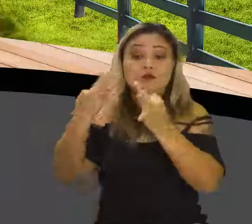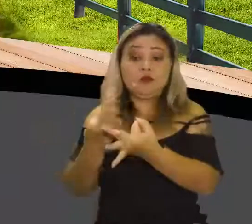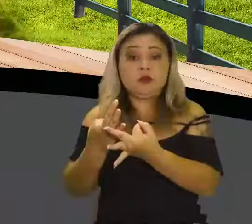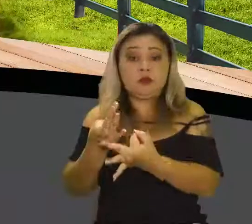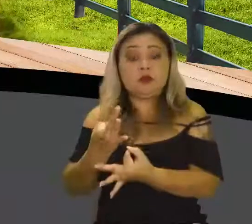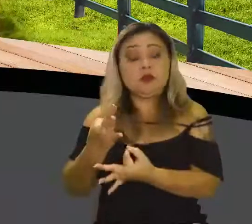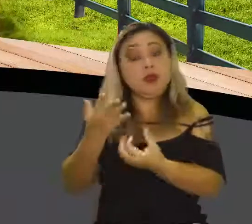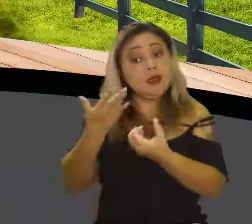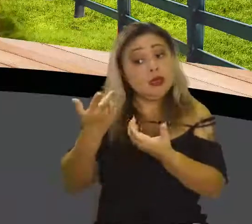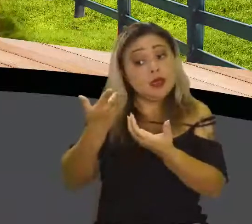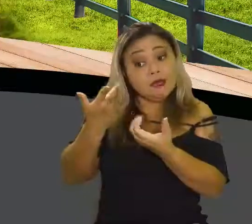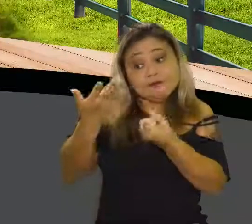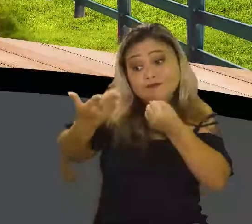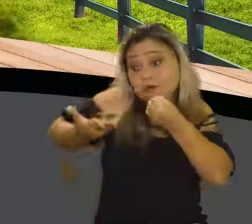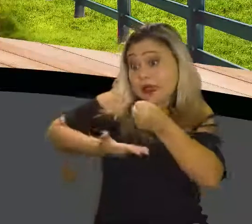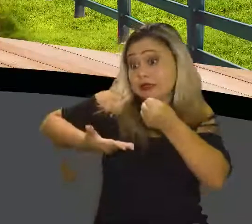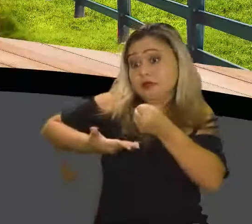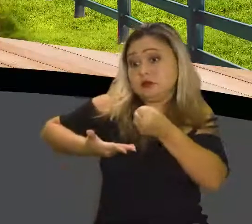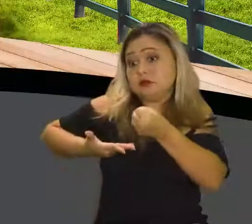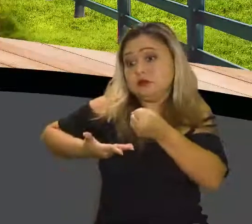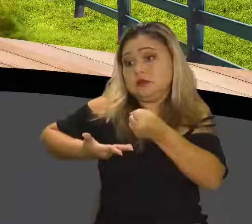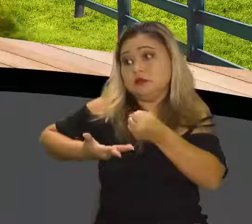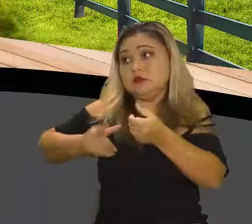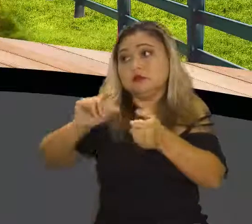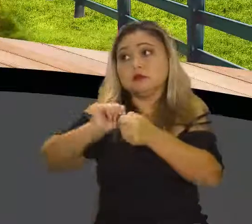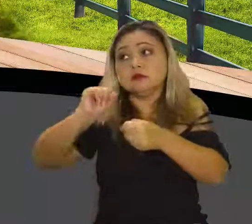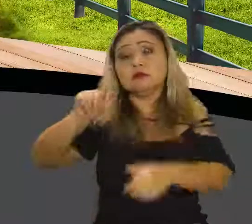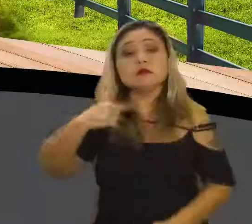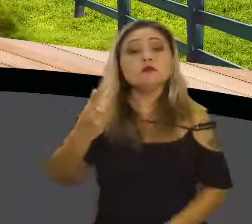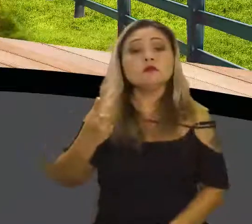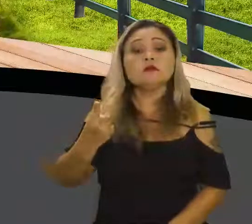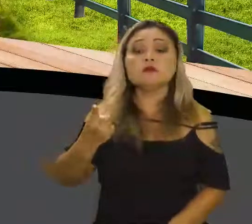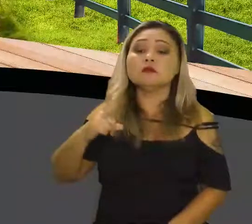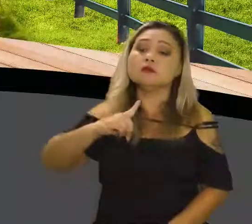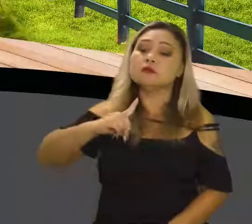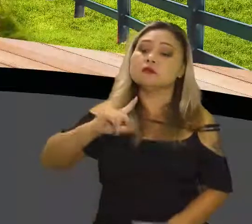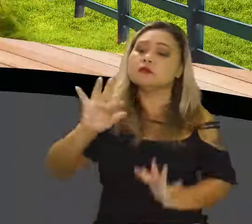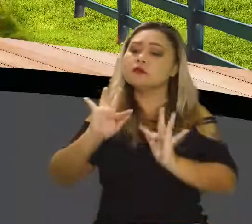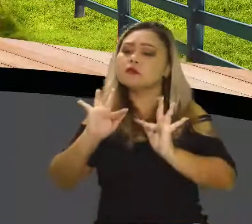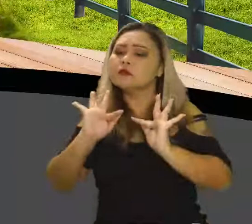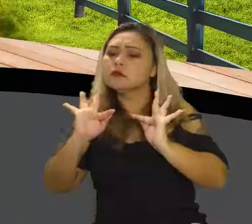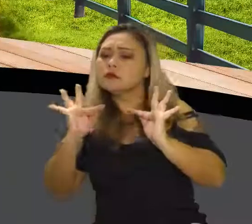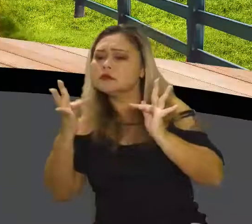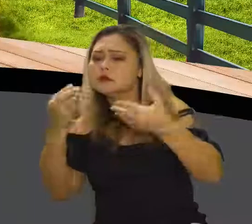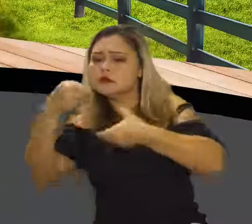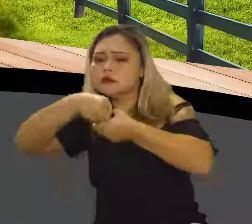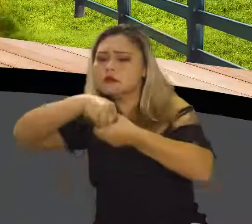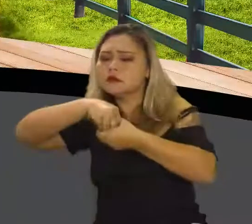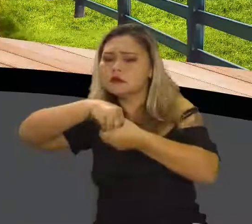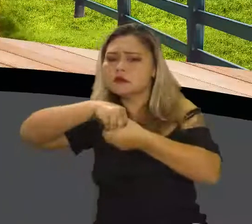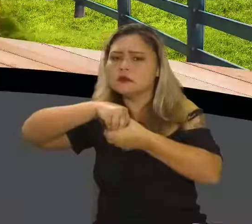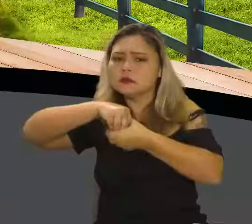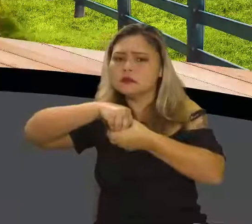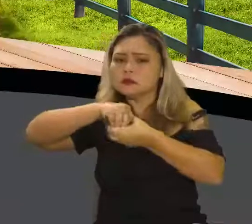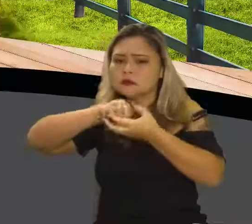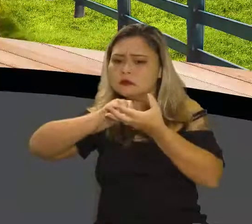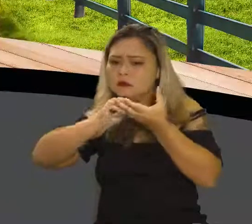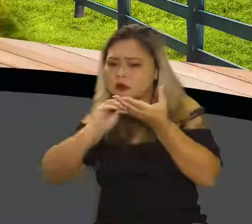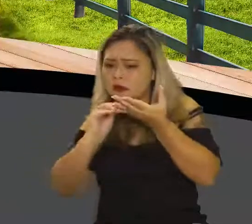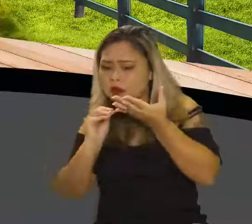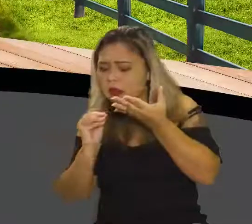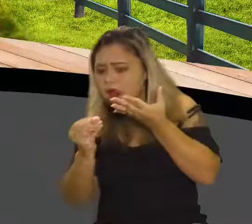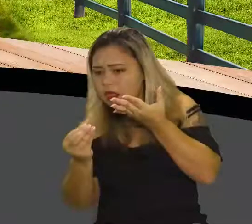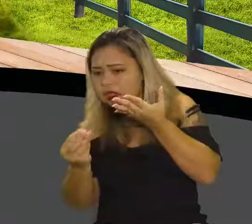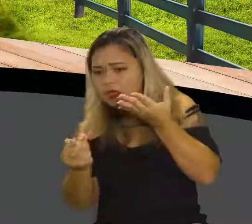o mínimo. Professor, se eu tiver um parentesco, o que vai acontecer? Vai nascer